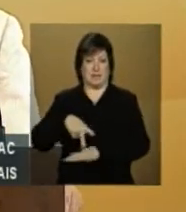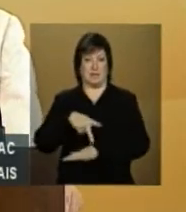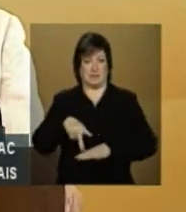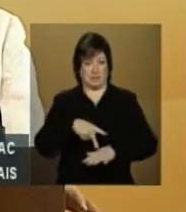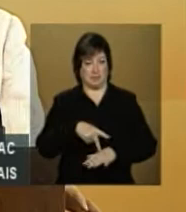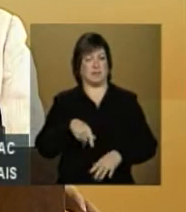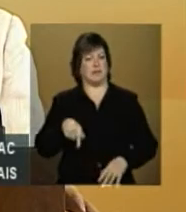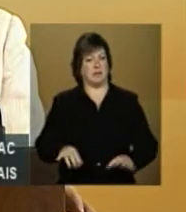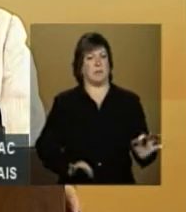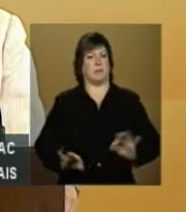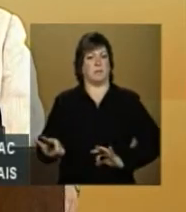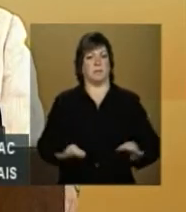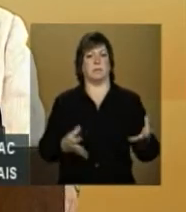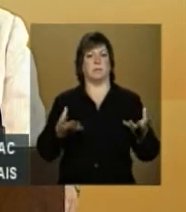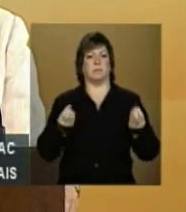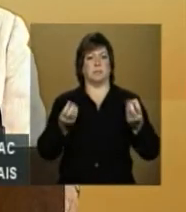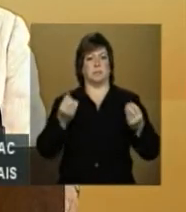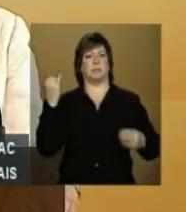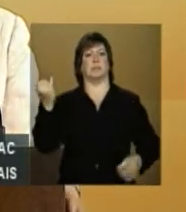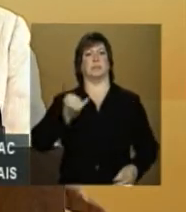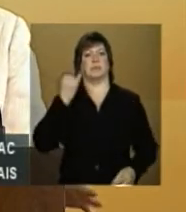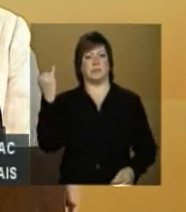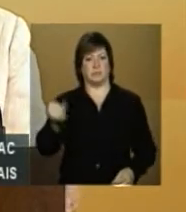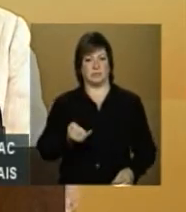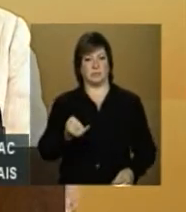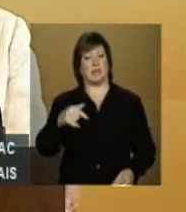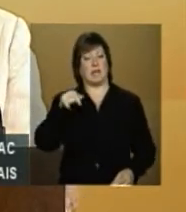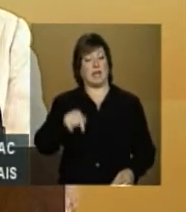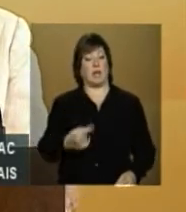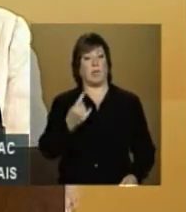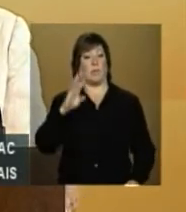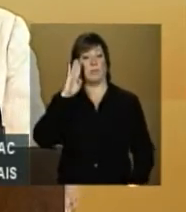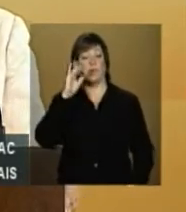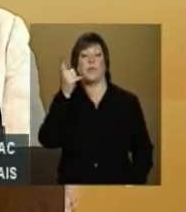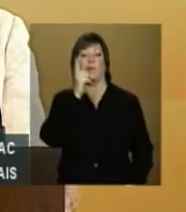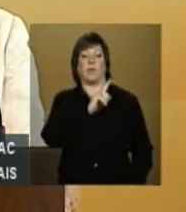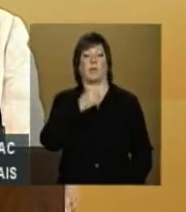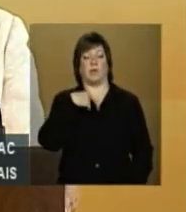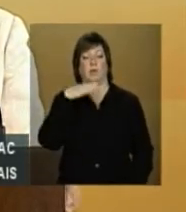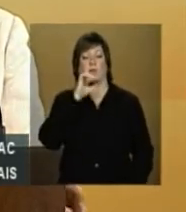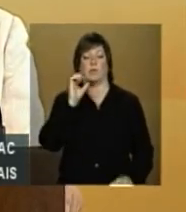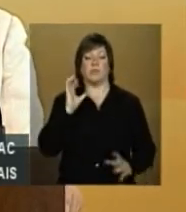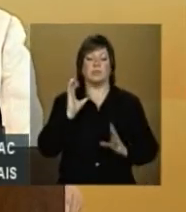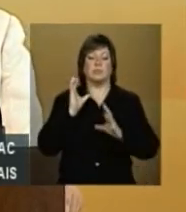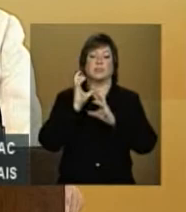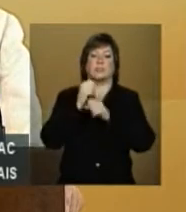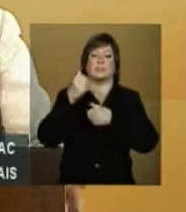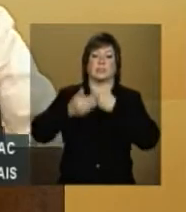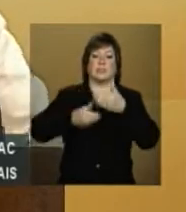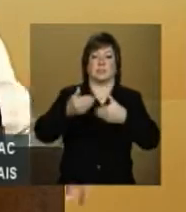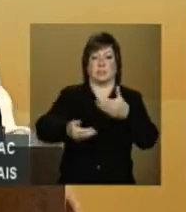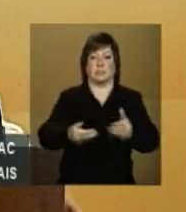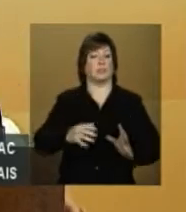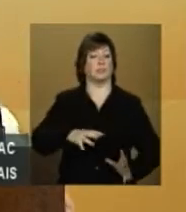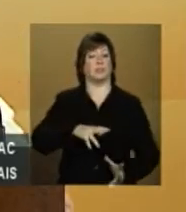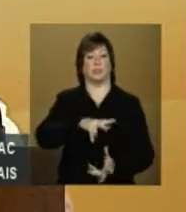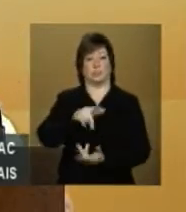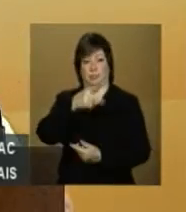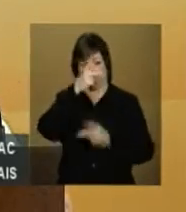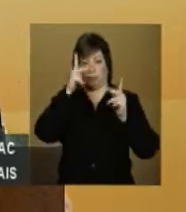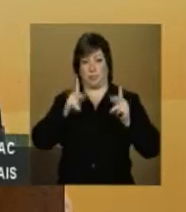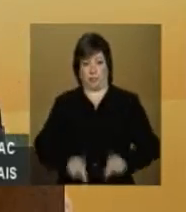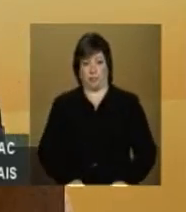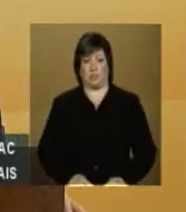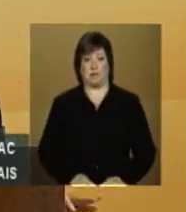projeto muito importante e é uma das conquistas, eu acho, ao longo dos séculos da humanidade. Portanto, é